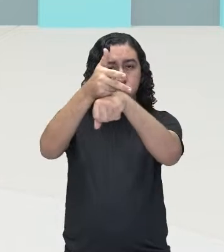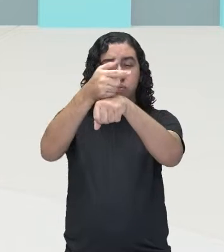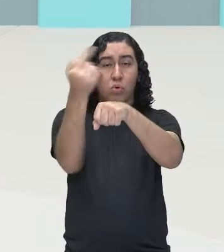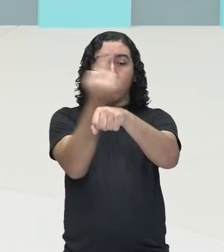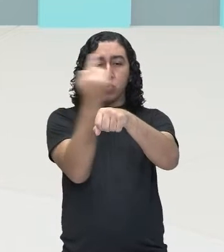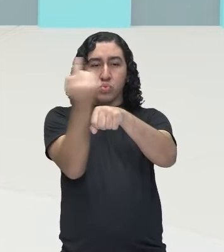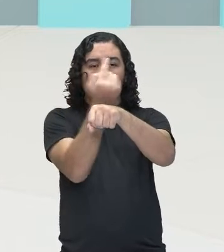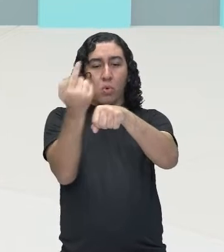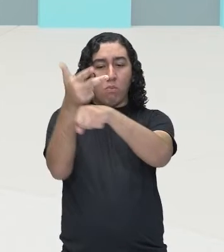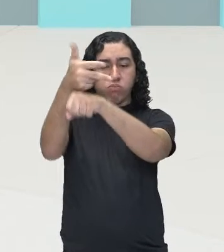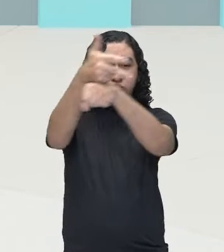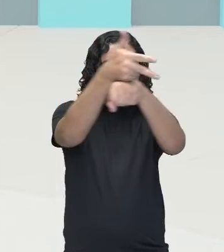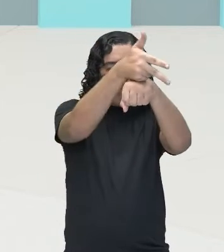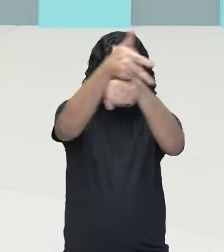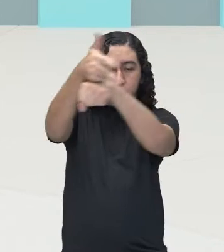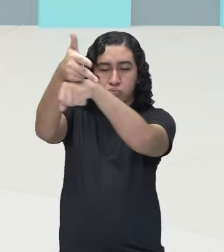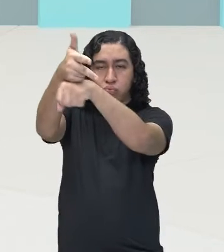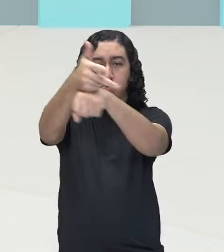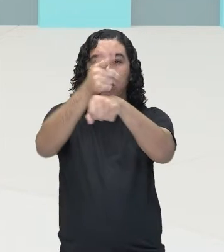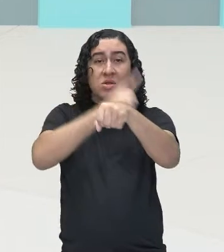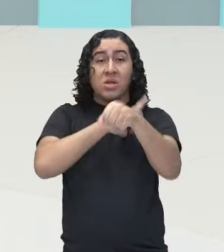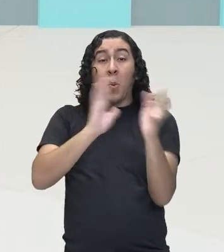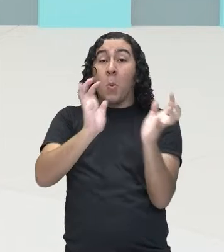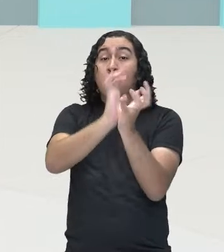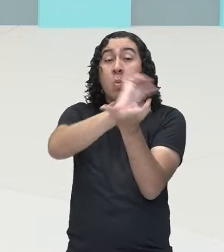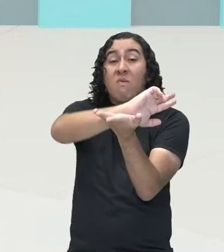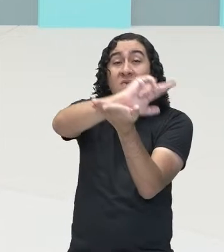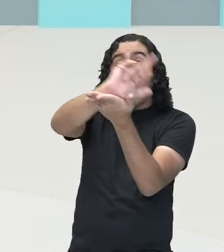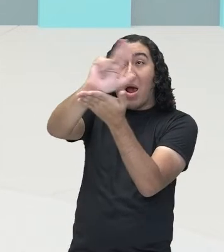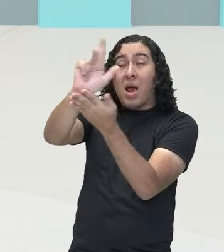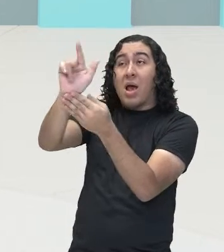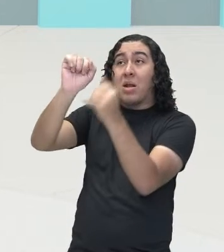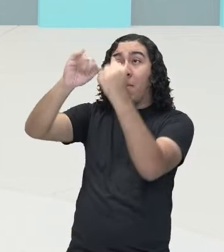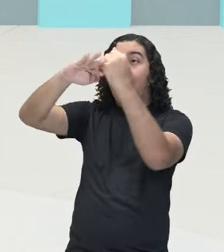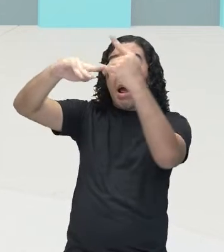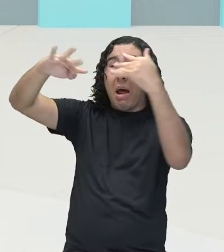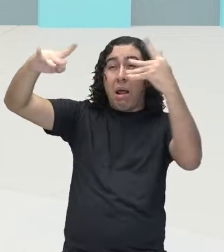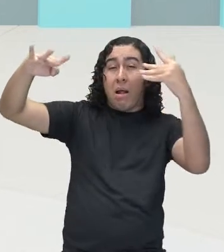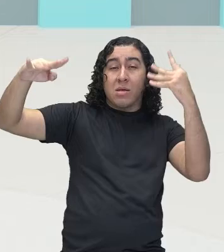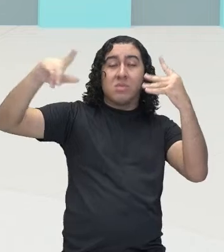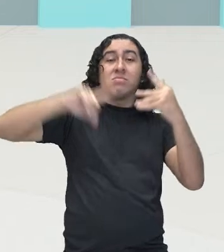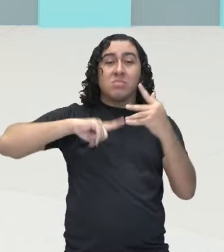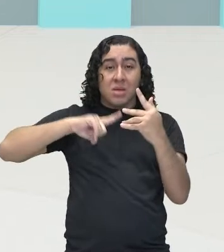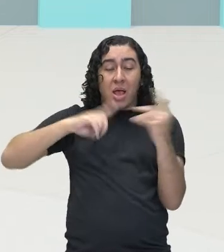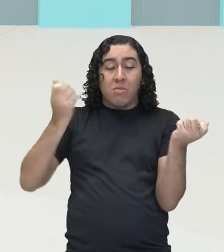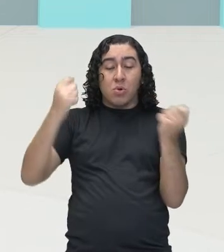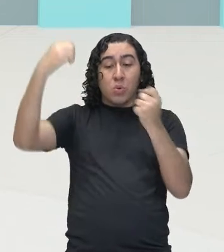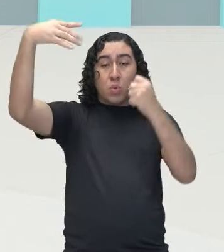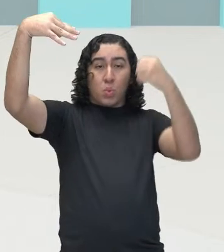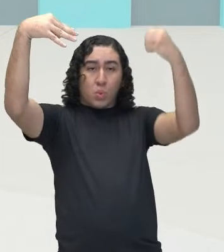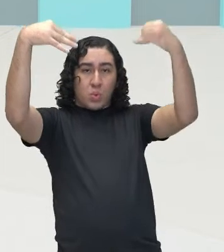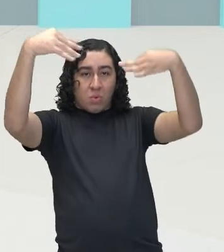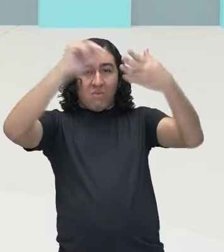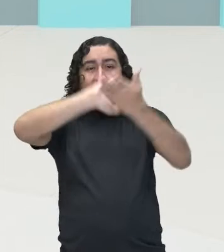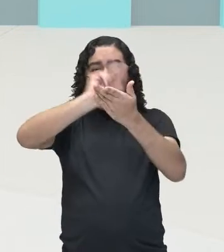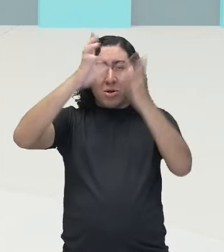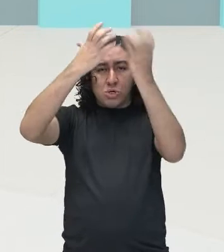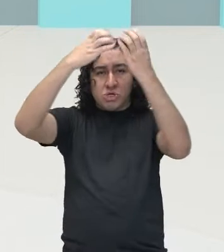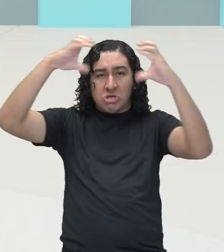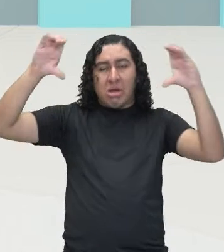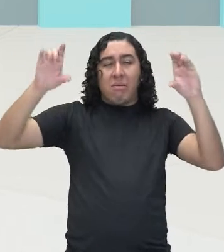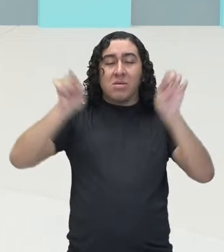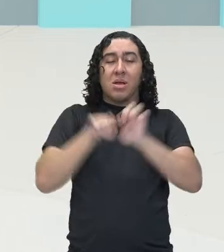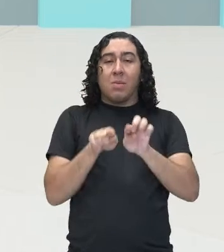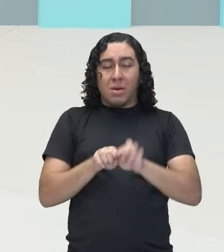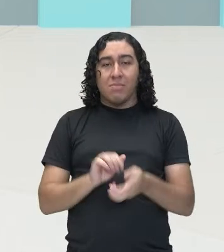no céu. Então, a tecnologia hoje está a favor também da arte, no teatro,